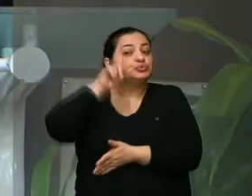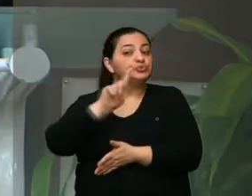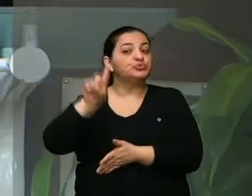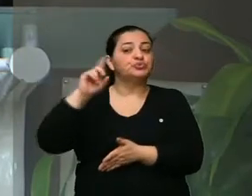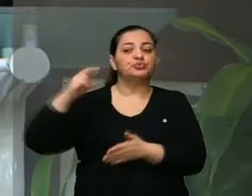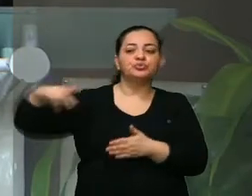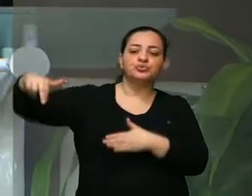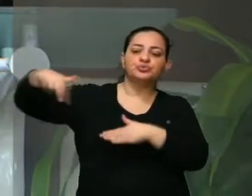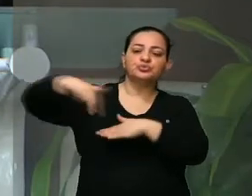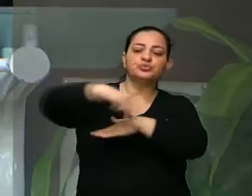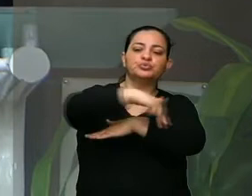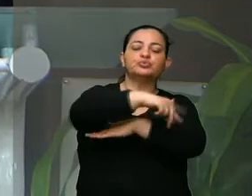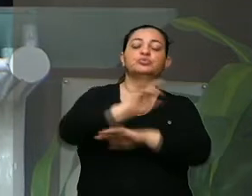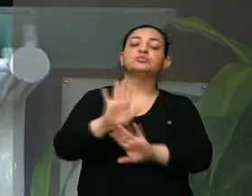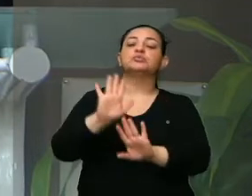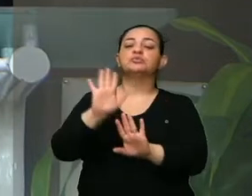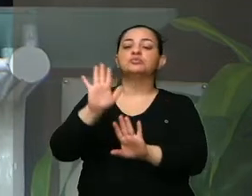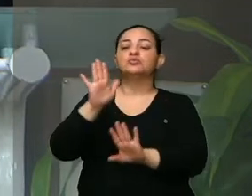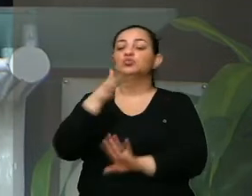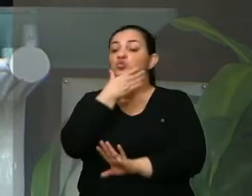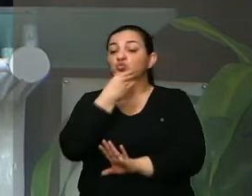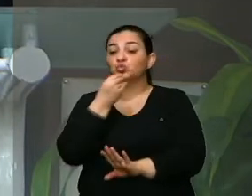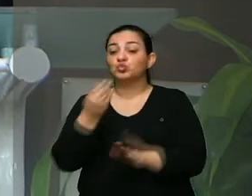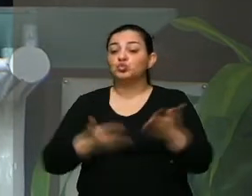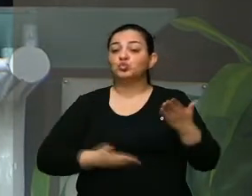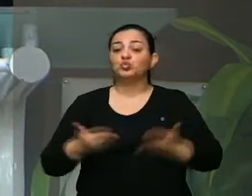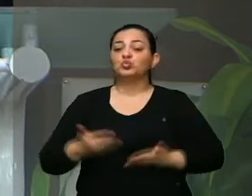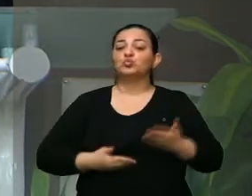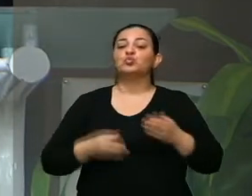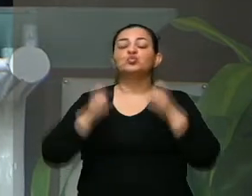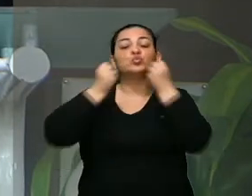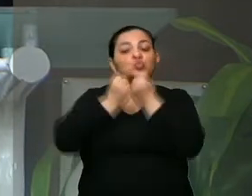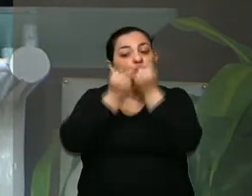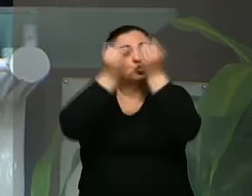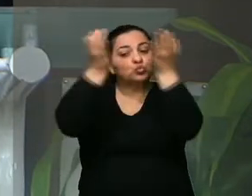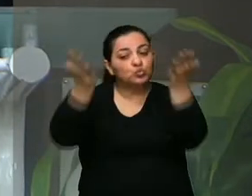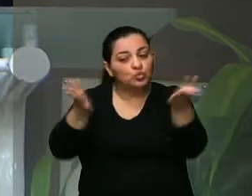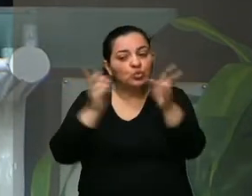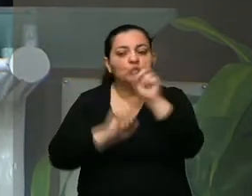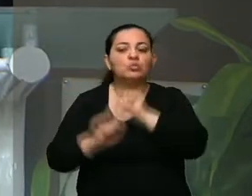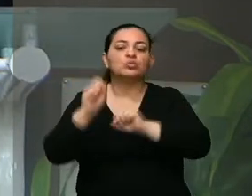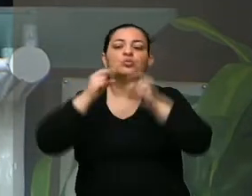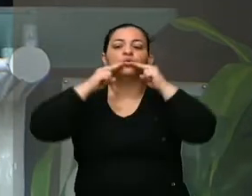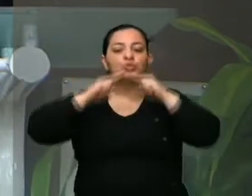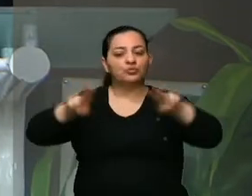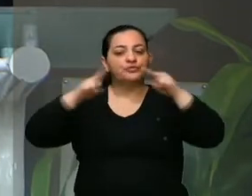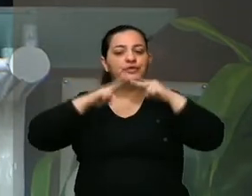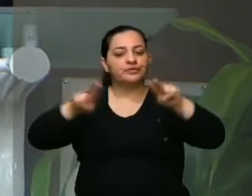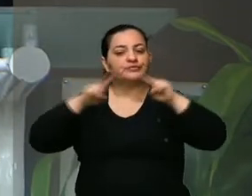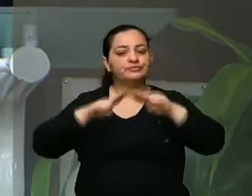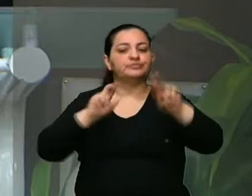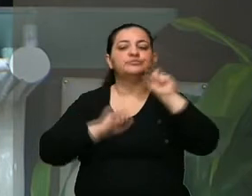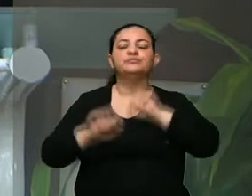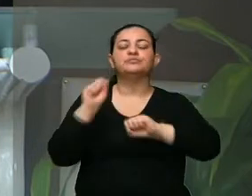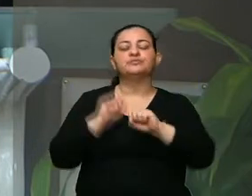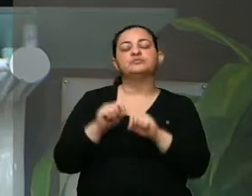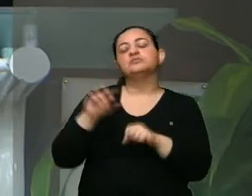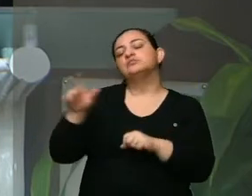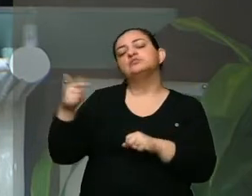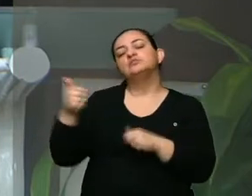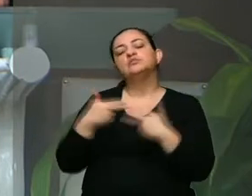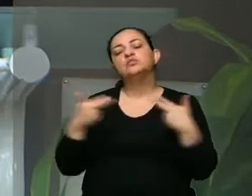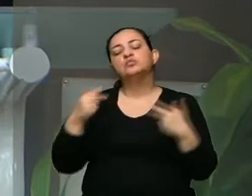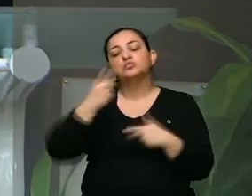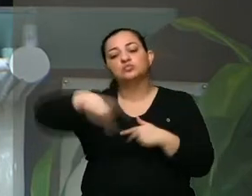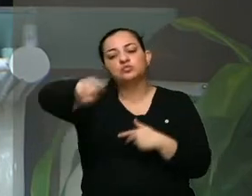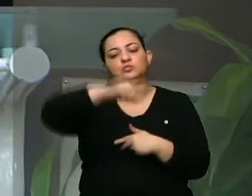e e guy trouxe uma novidade pra ela disse olha e outras palavras vocês